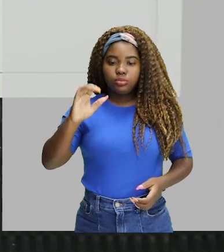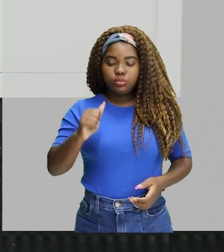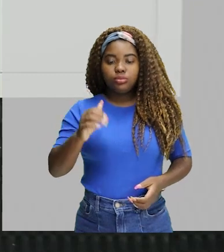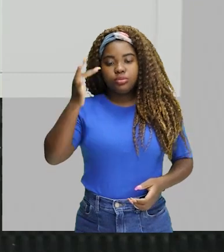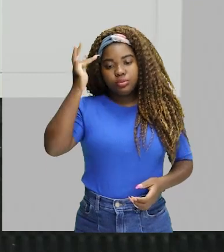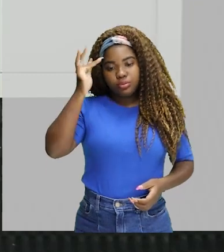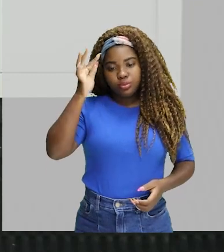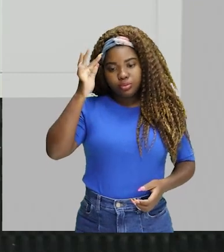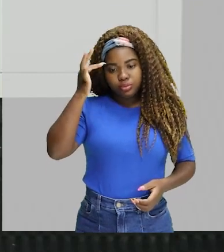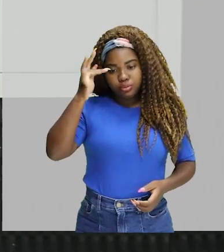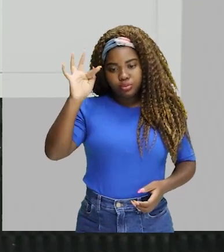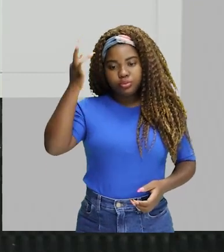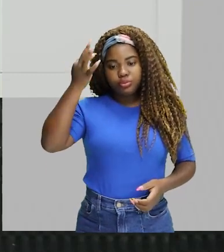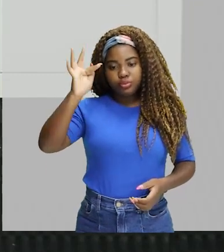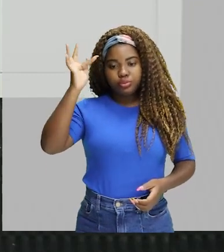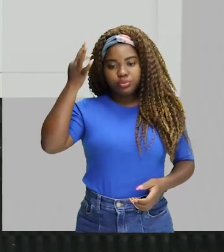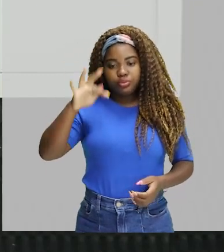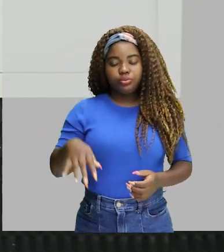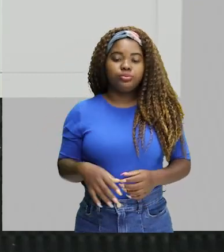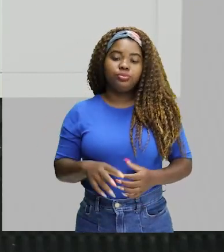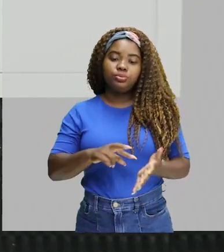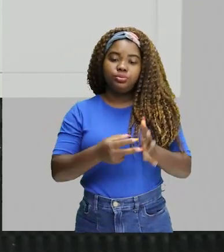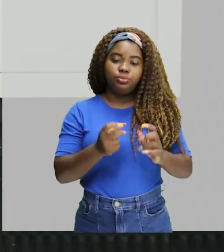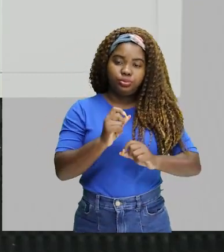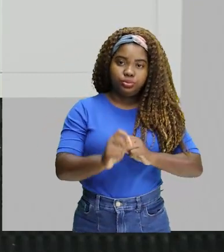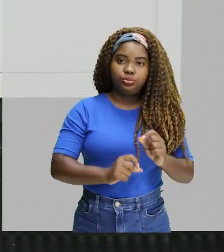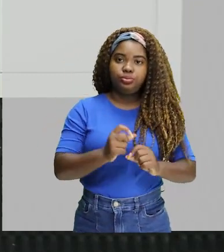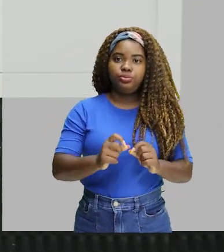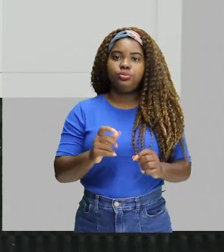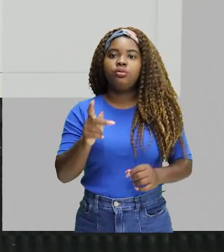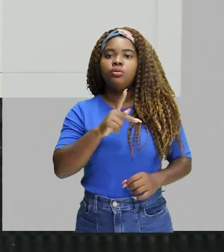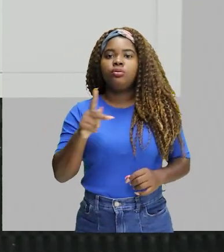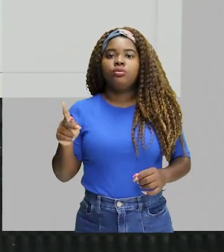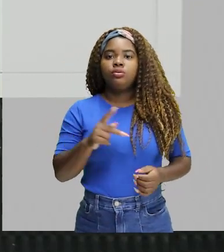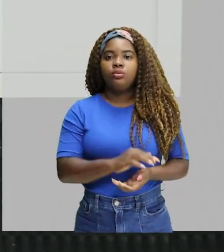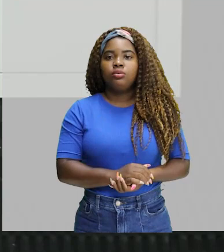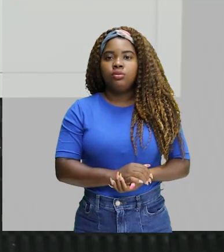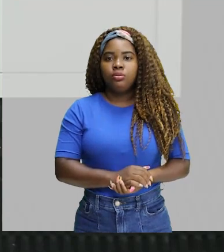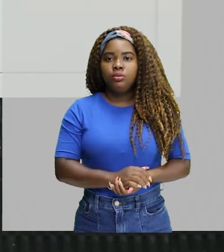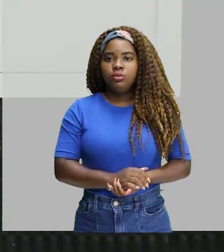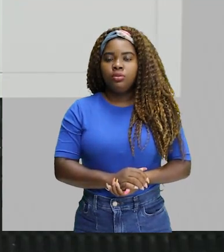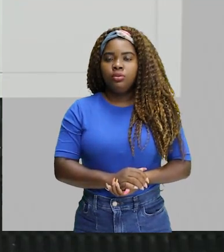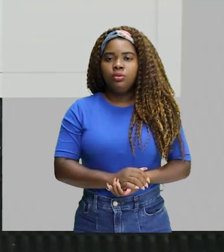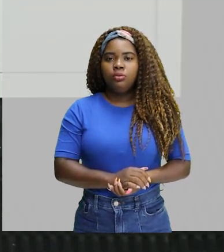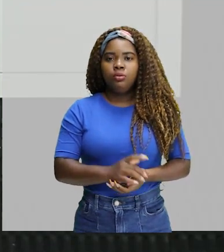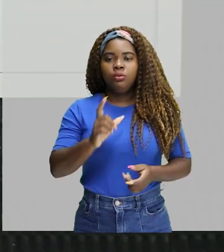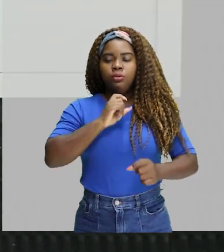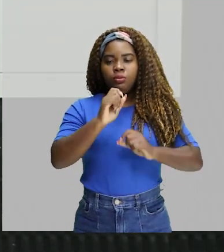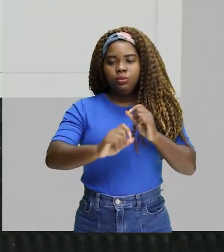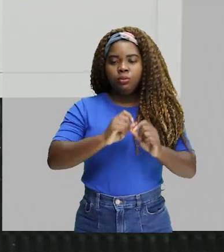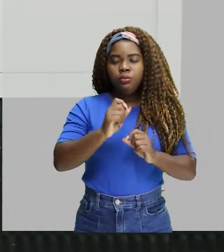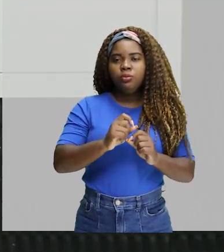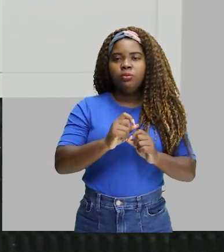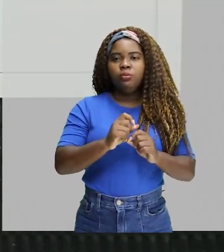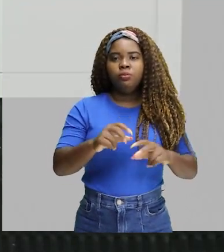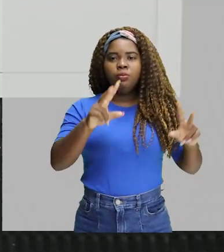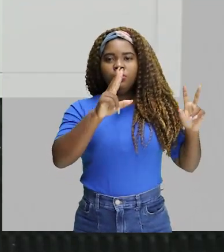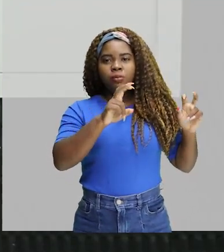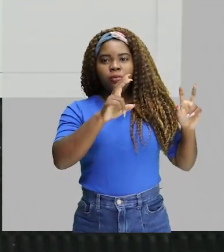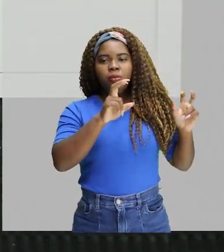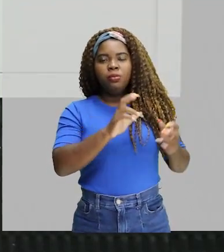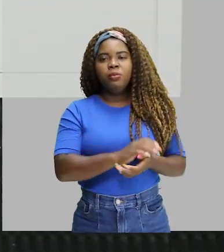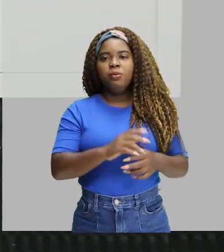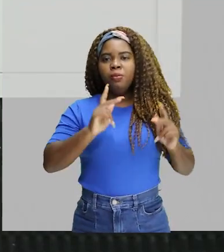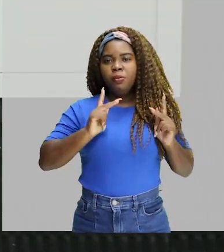esta antropologia filosófica significa o quê, professor? Significa que ele vai trazer o tema do ser